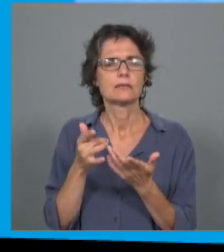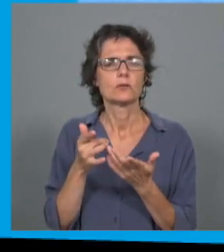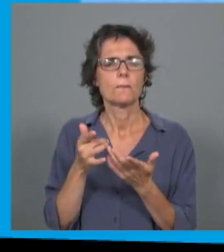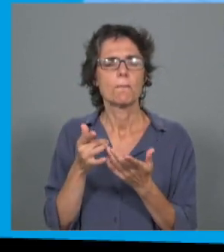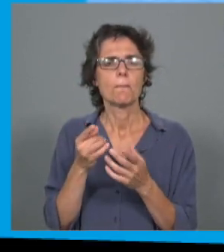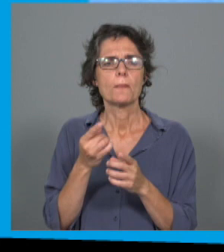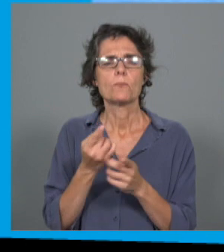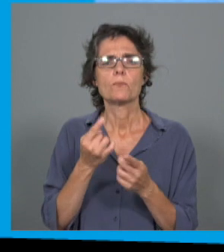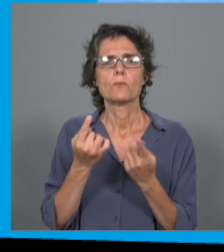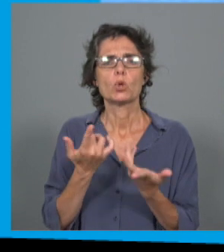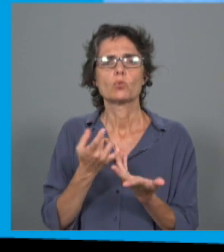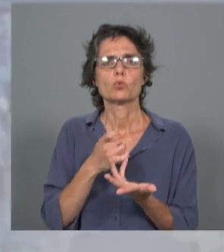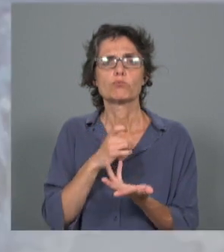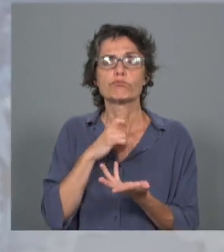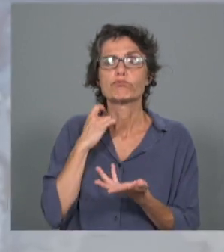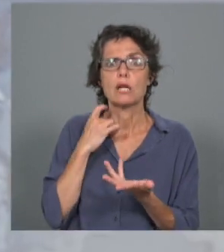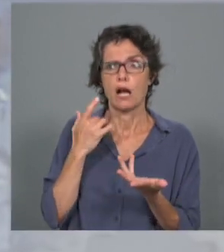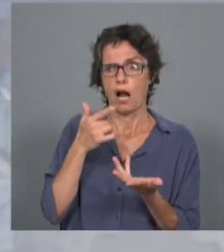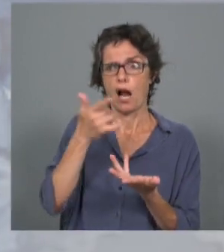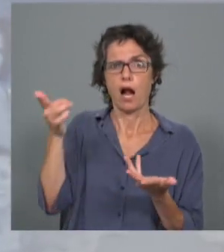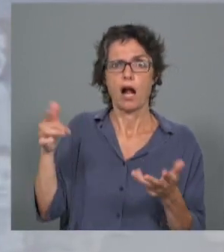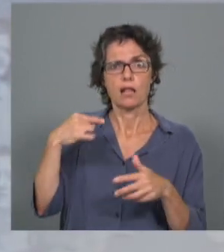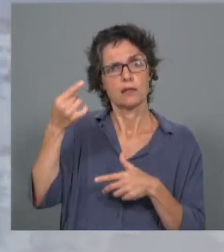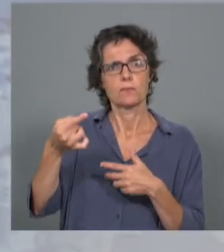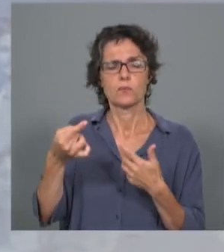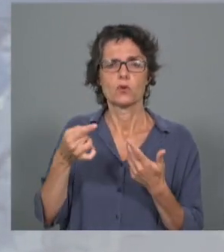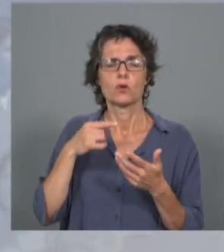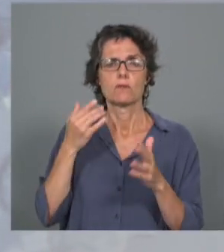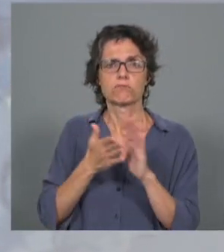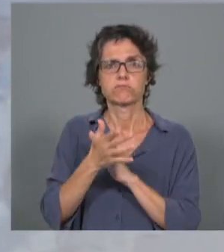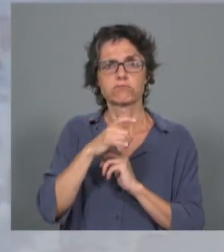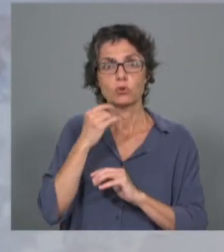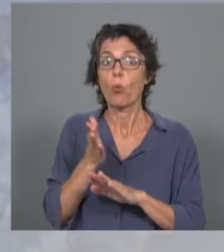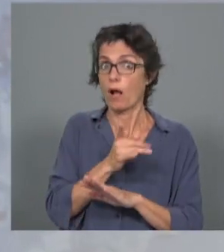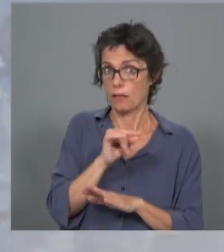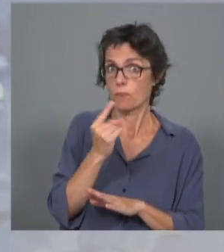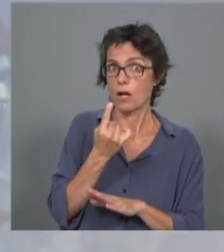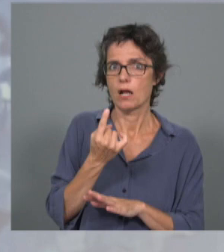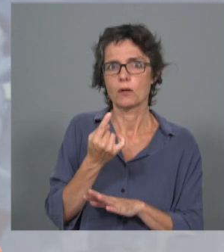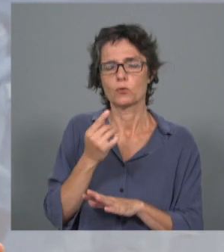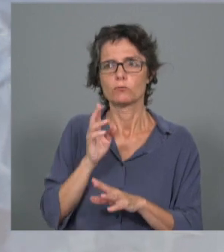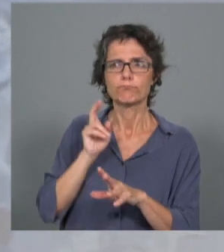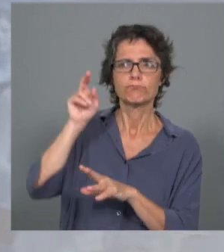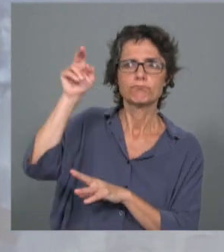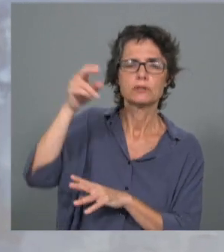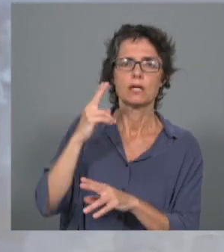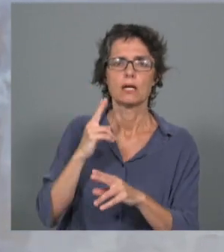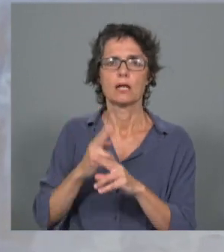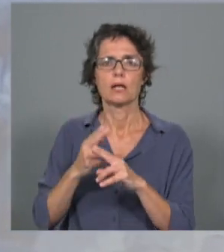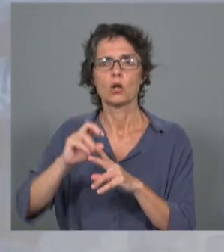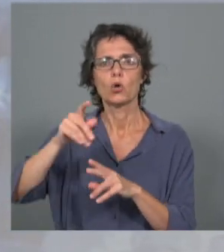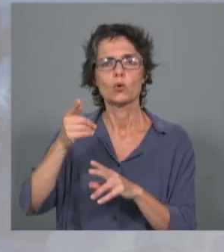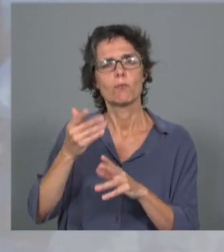alguns sacerdotes, depois da ordenação, ou até antes da ordenação sacerdotal, seguirem para Roma para mais uns anos de